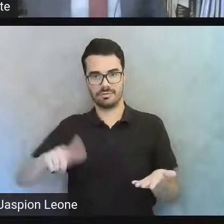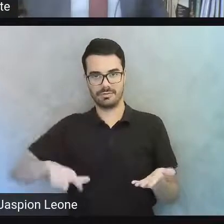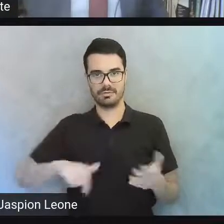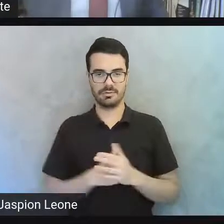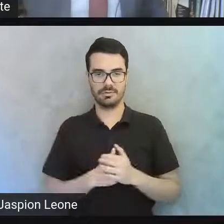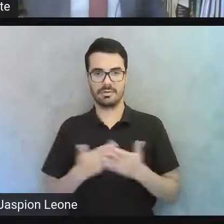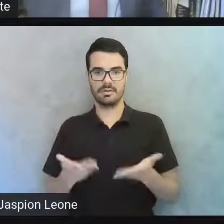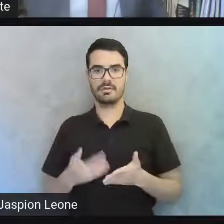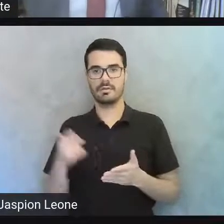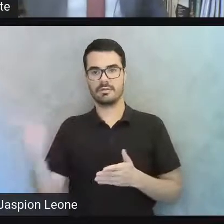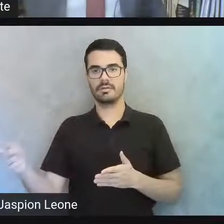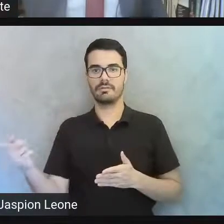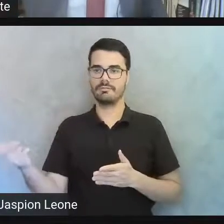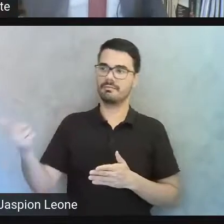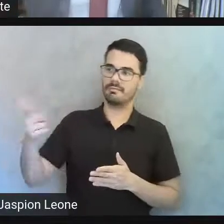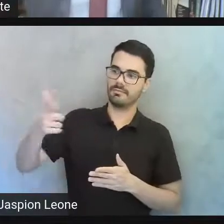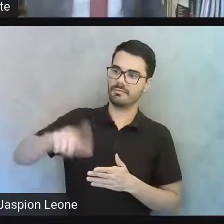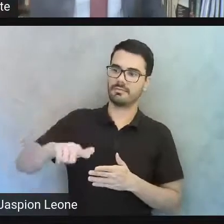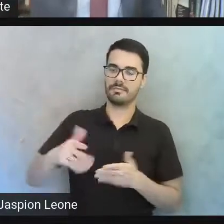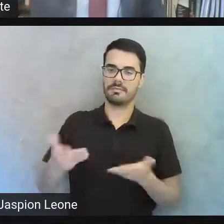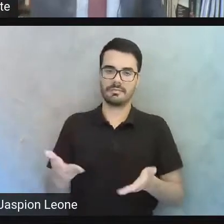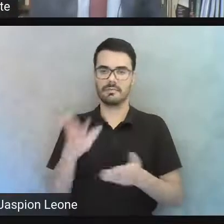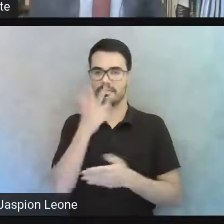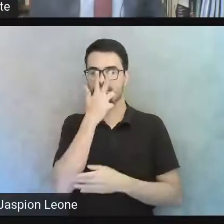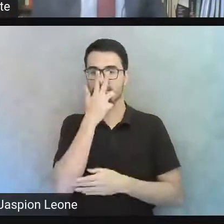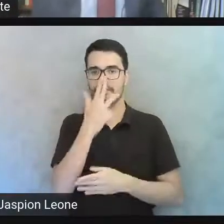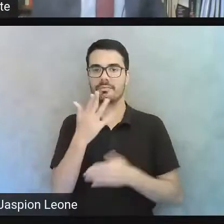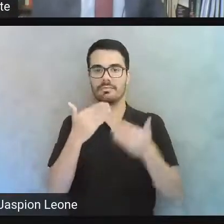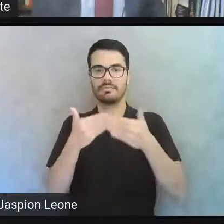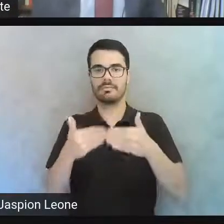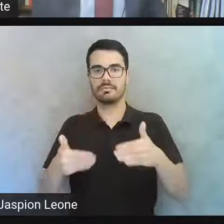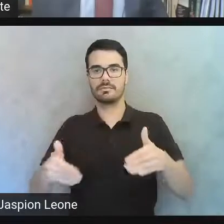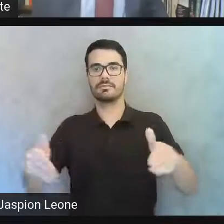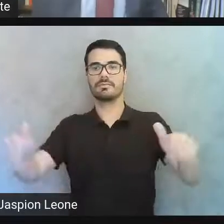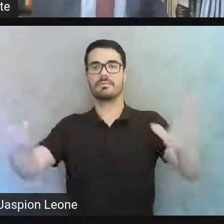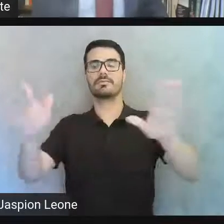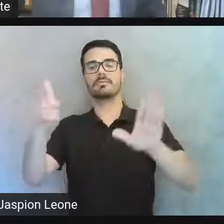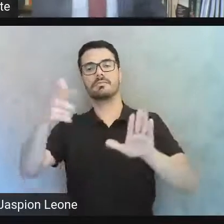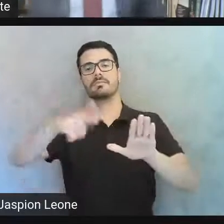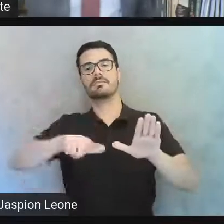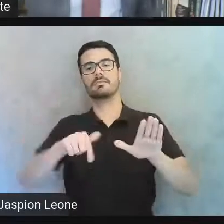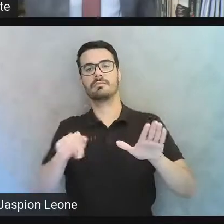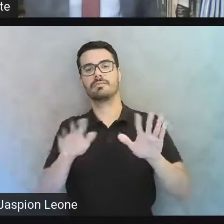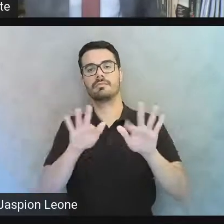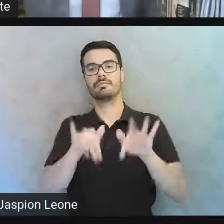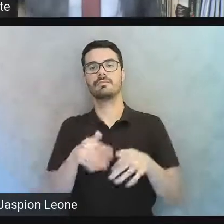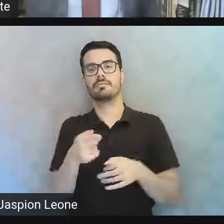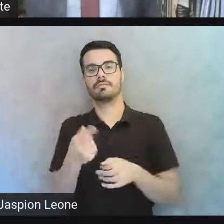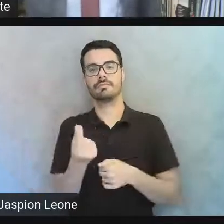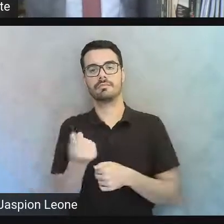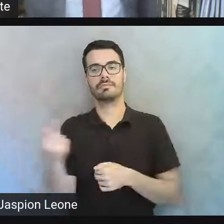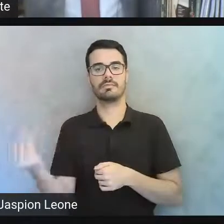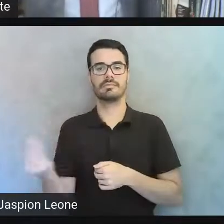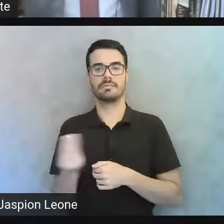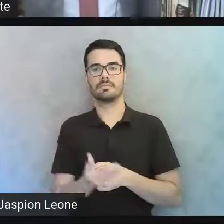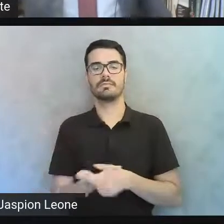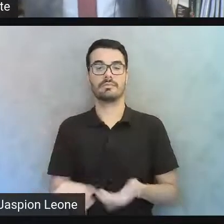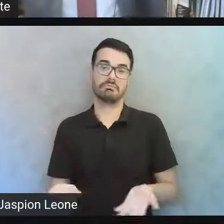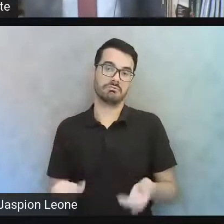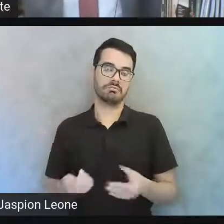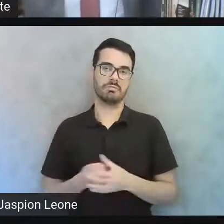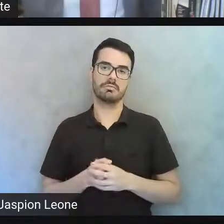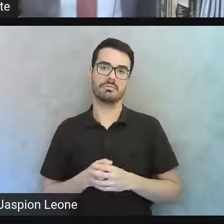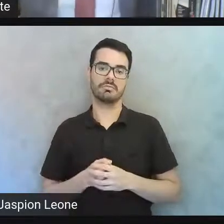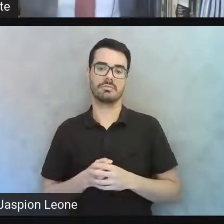doação empresarial, não poderia reaparecer agora com o fim das doações empresariais? Há